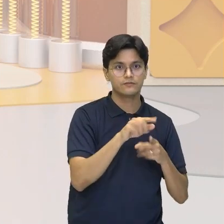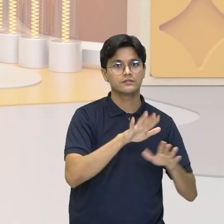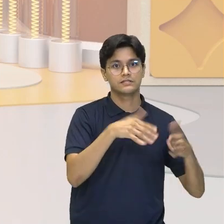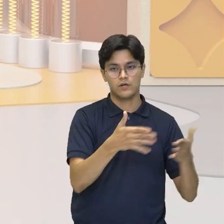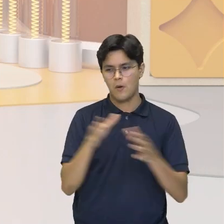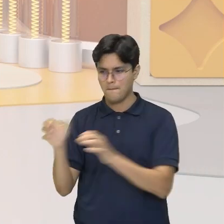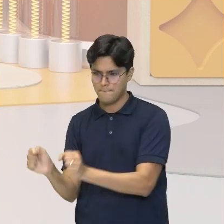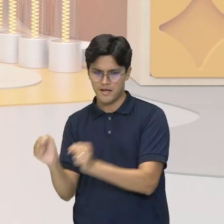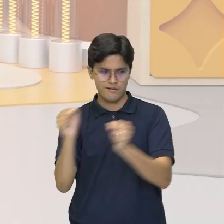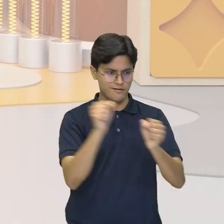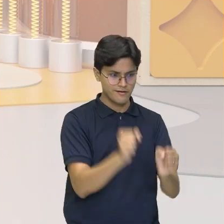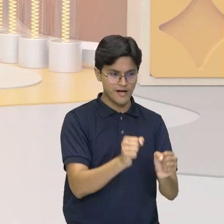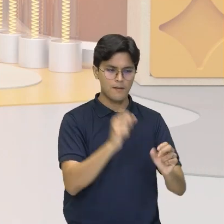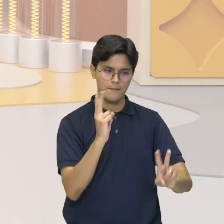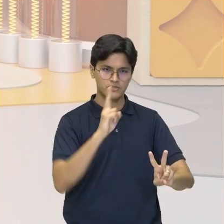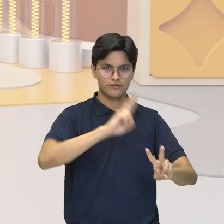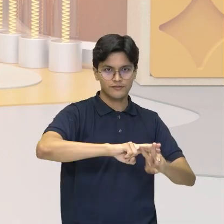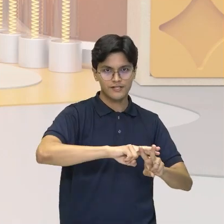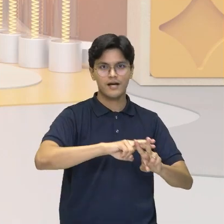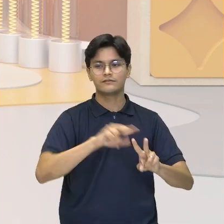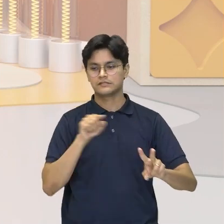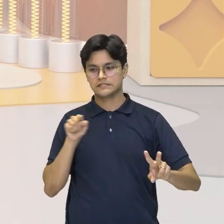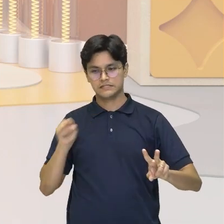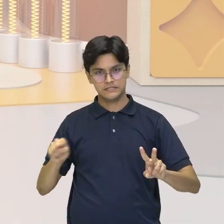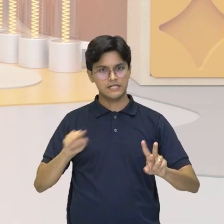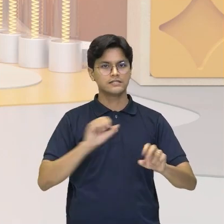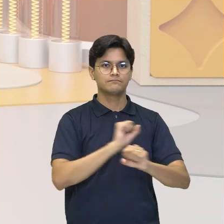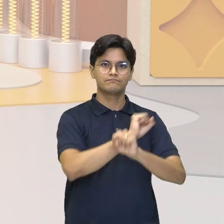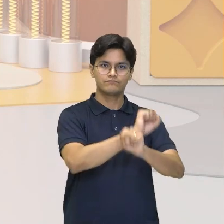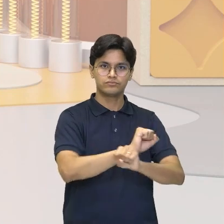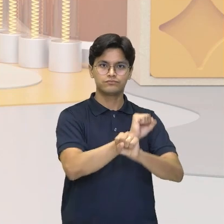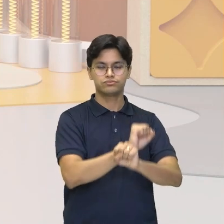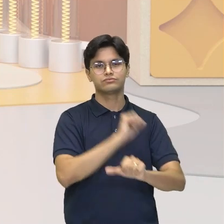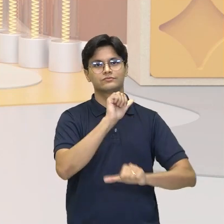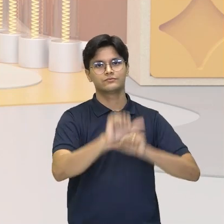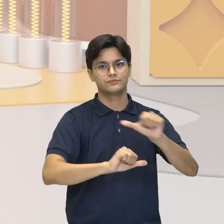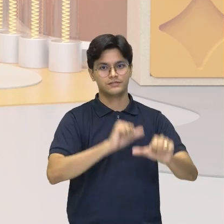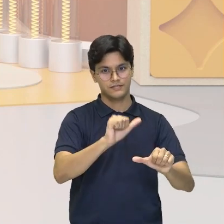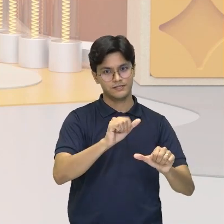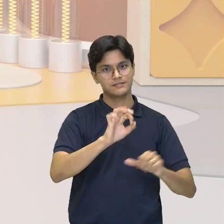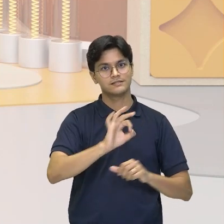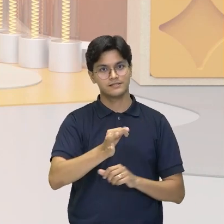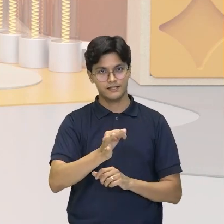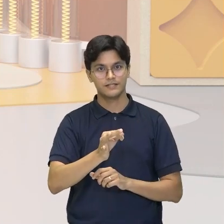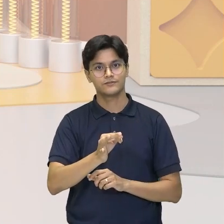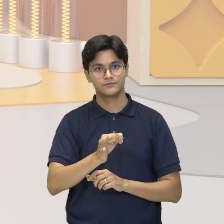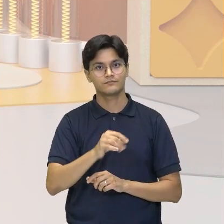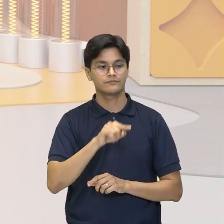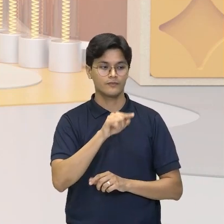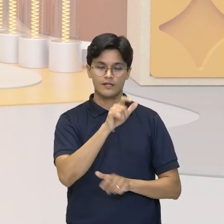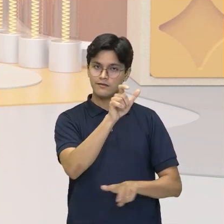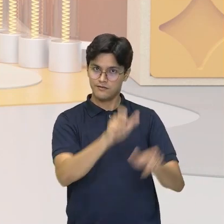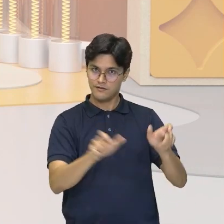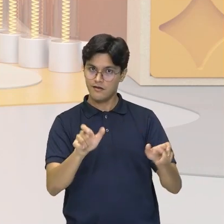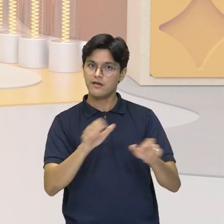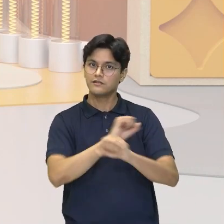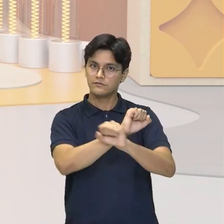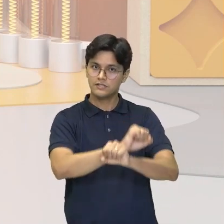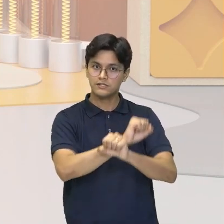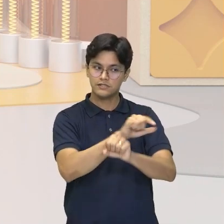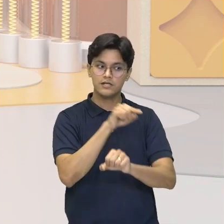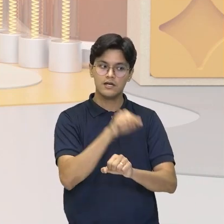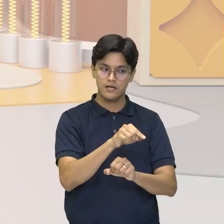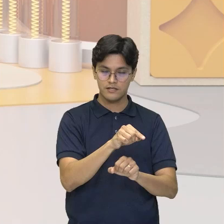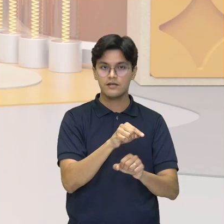que perdiam, essa tribo, né, essa etnia que ficava sendo cativa da vencedora, é que eram comercializadas